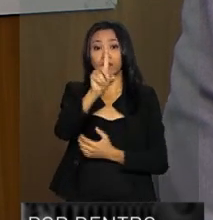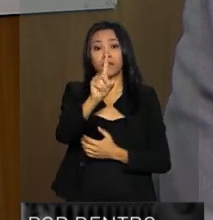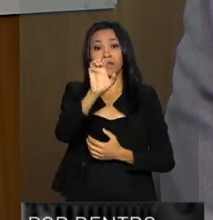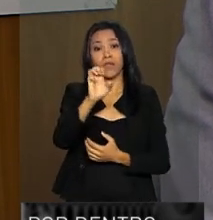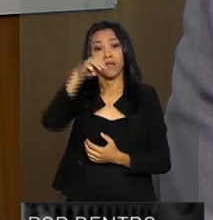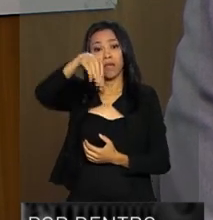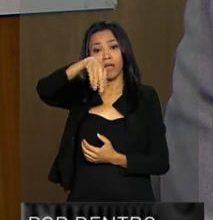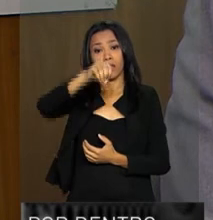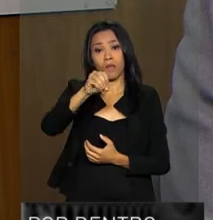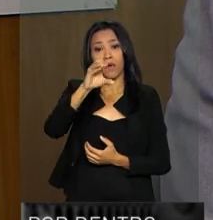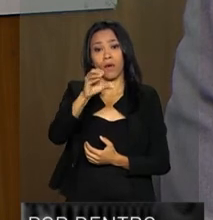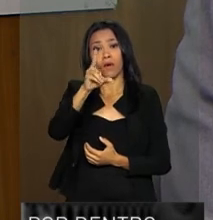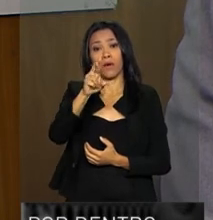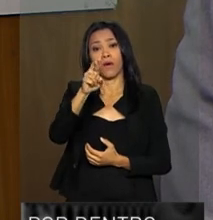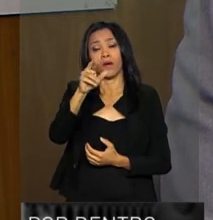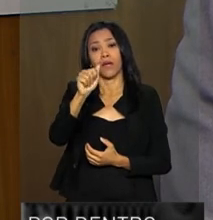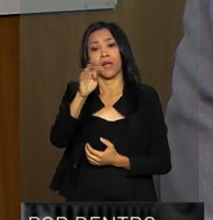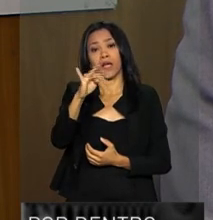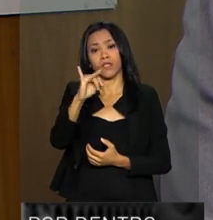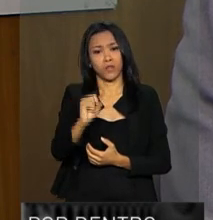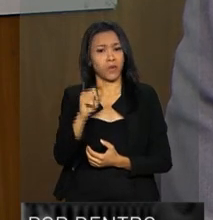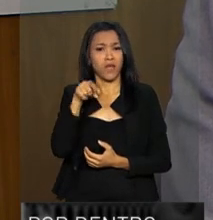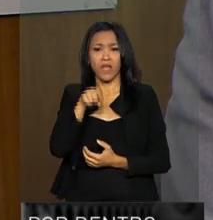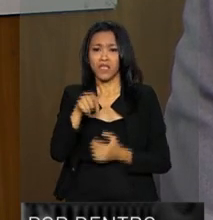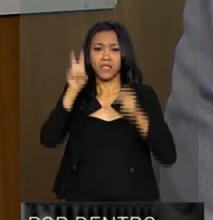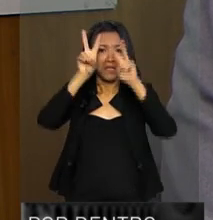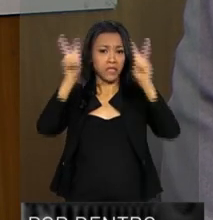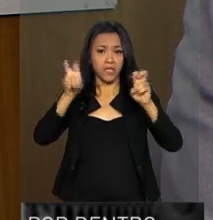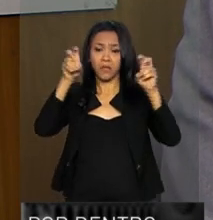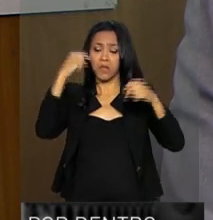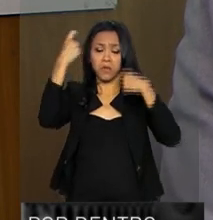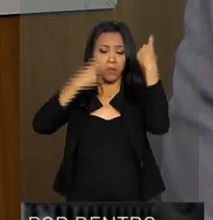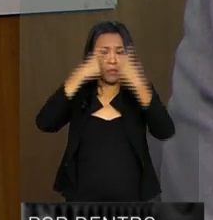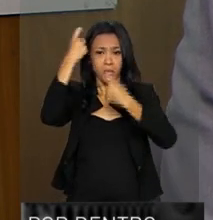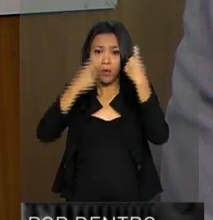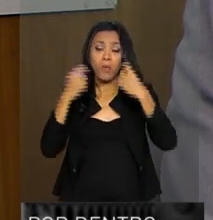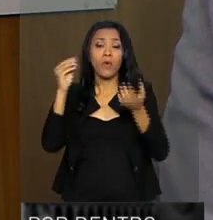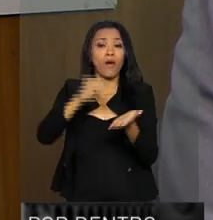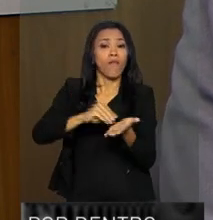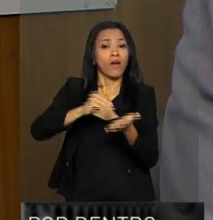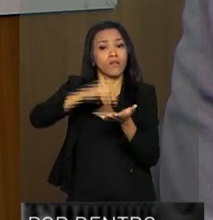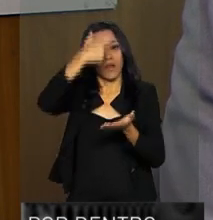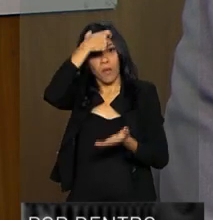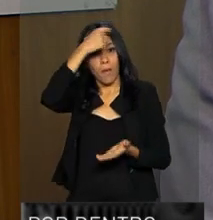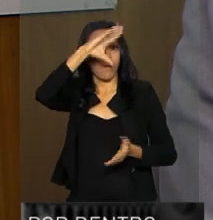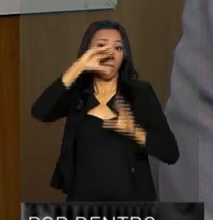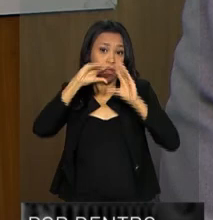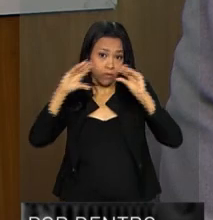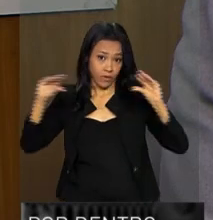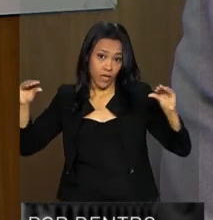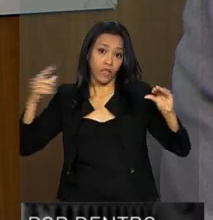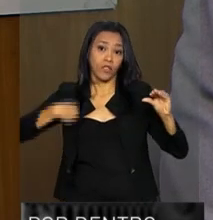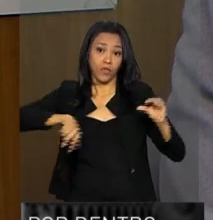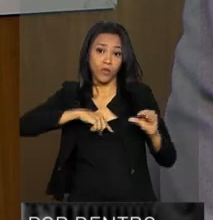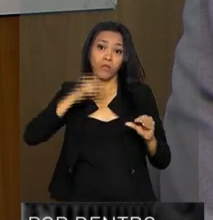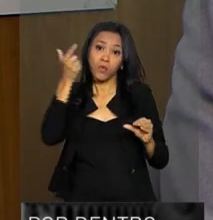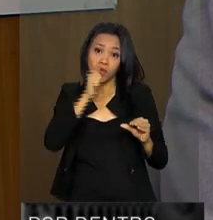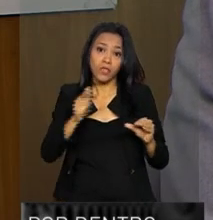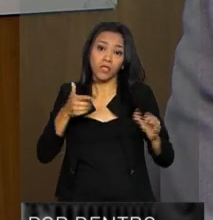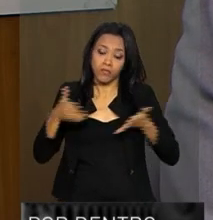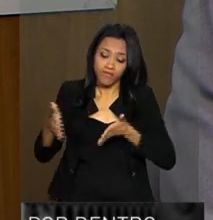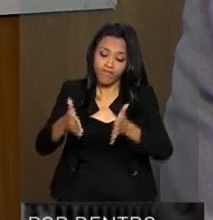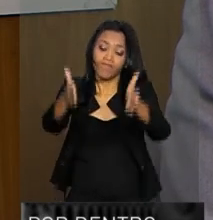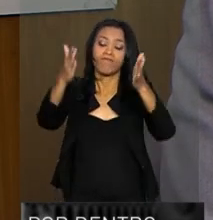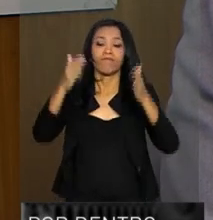de maturidade da nossa democracia estamos caminhando aos poucos nessa direção o fundamental é nos